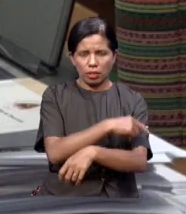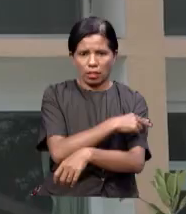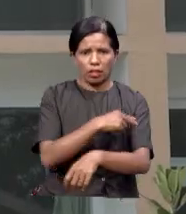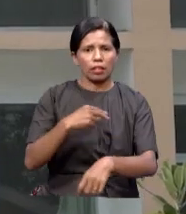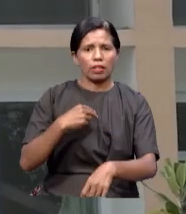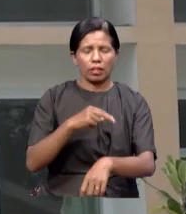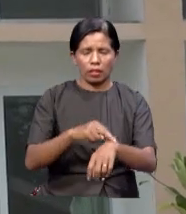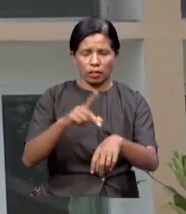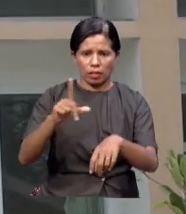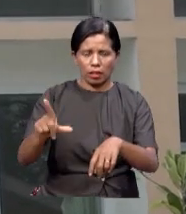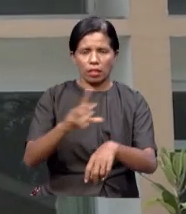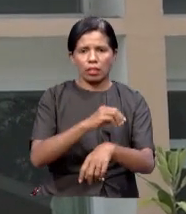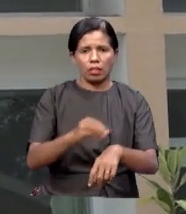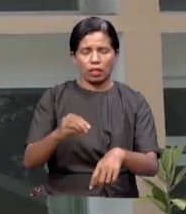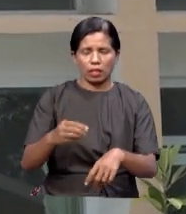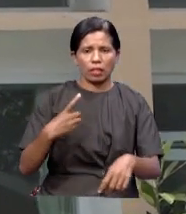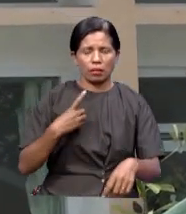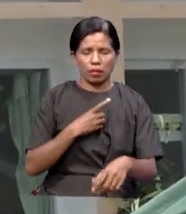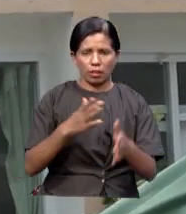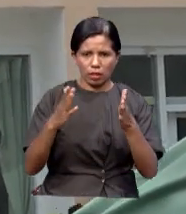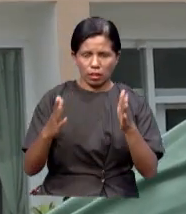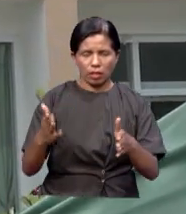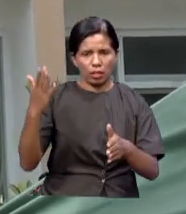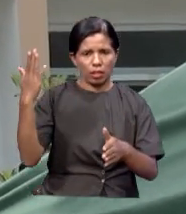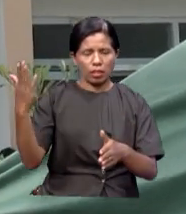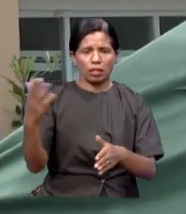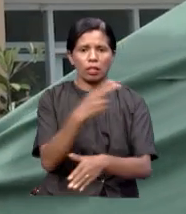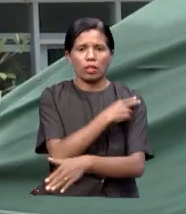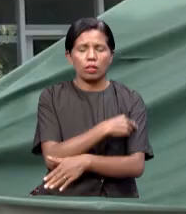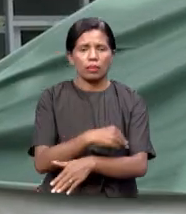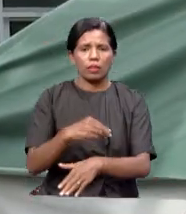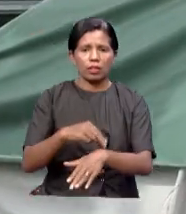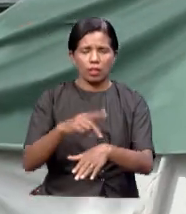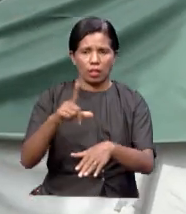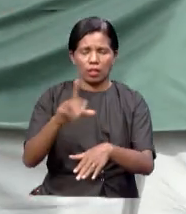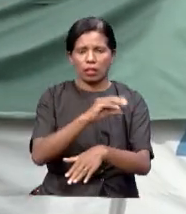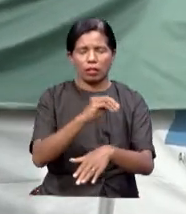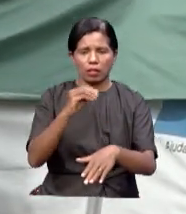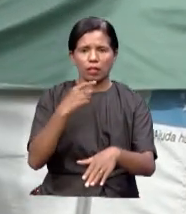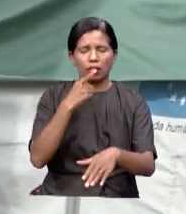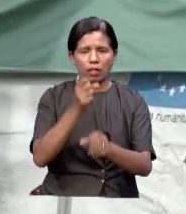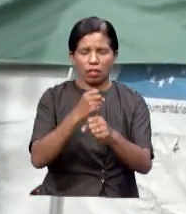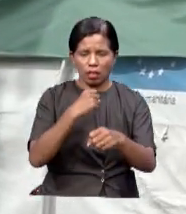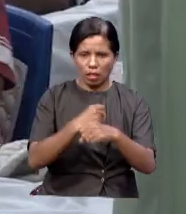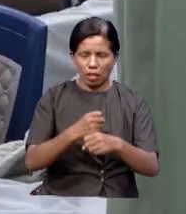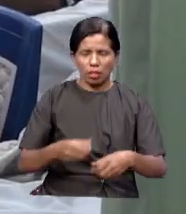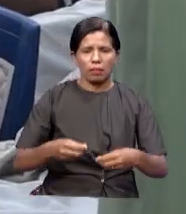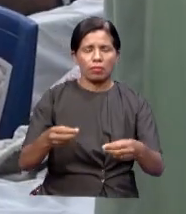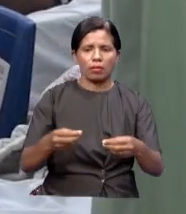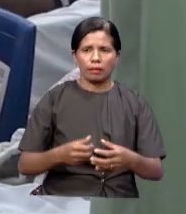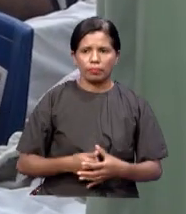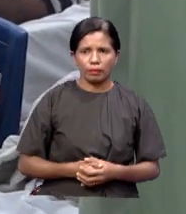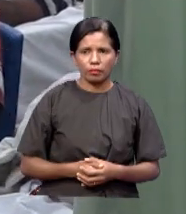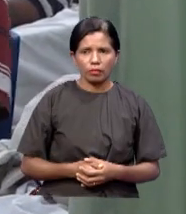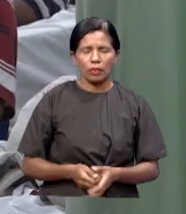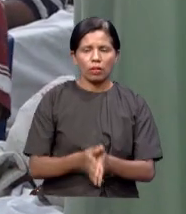também deputado Sira considera a gestão e Hospital Nacional ne se prejudica paciente Sira ne behalo tratamento saúde. No lehuse